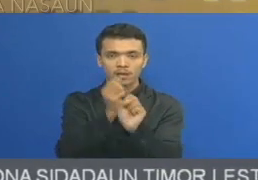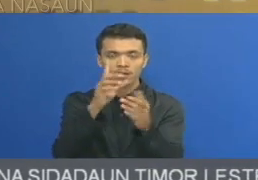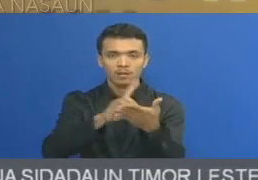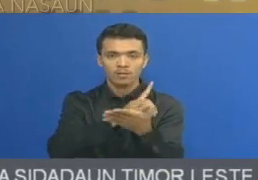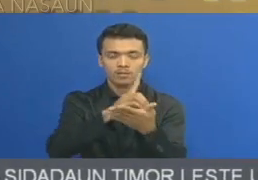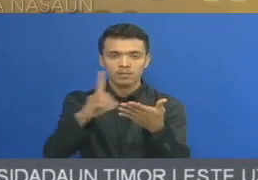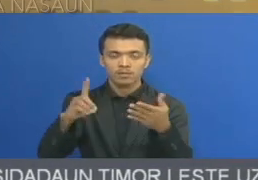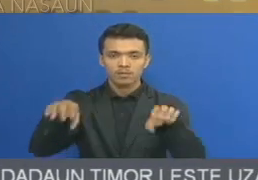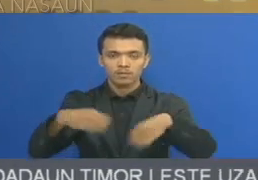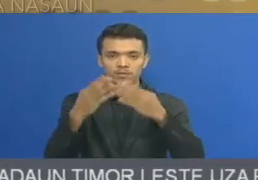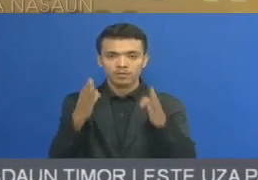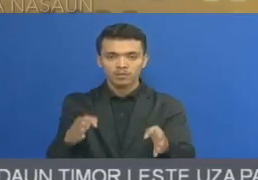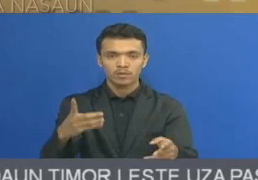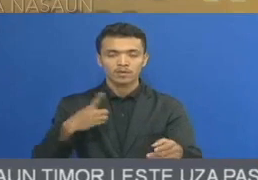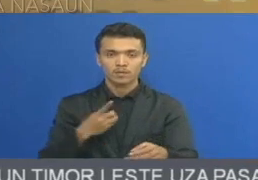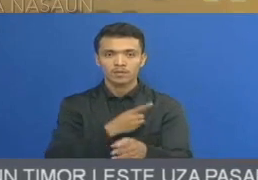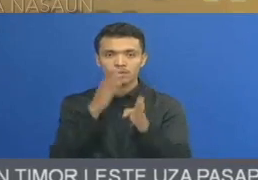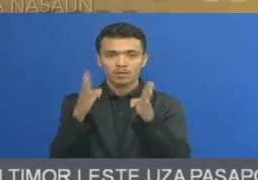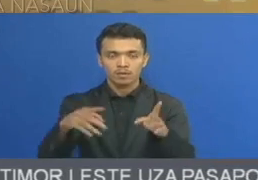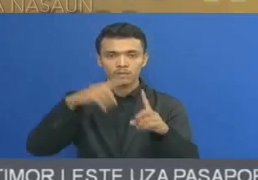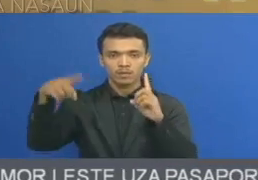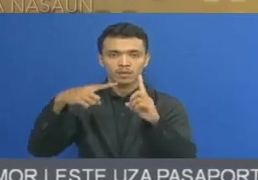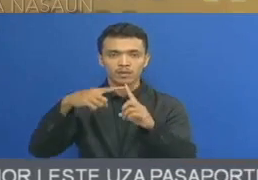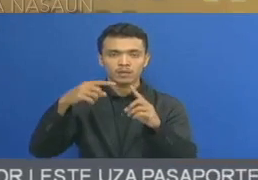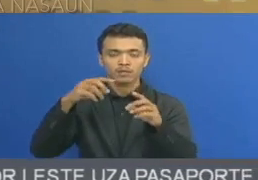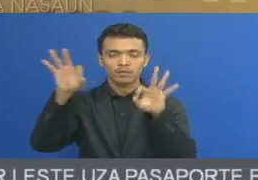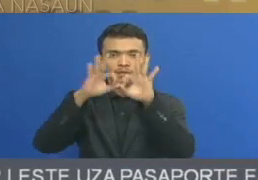no deputado Banquira Família Monubasusar.